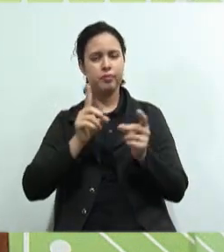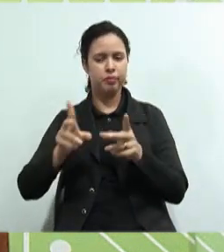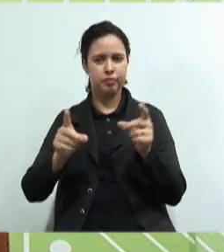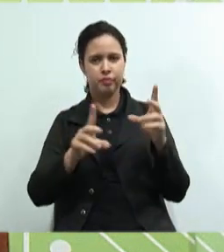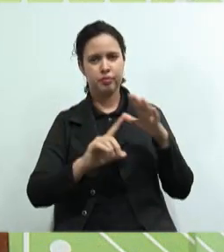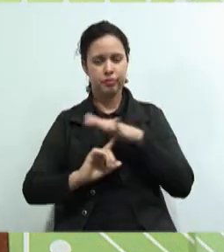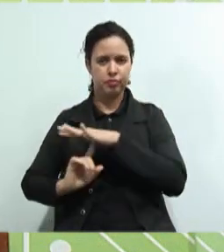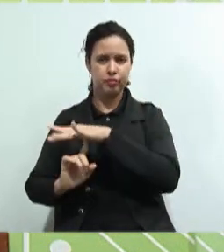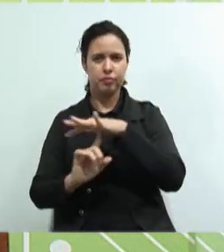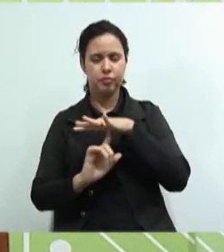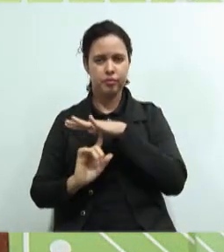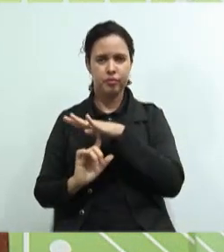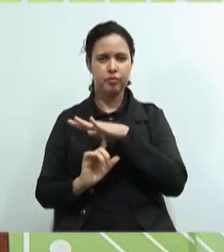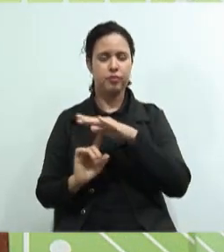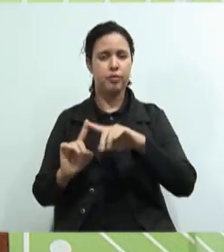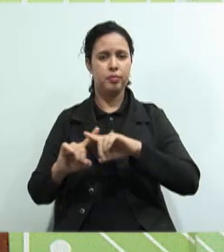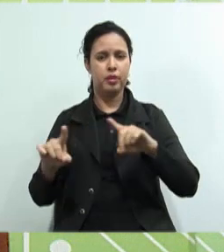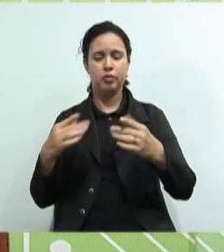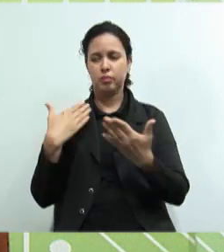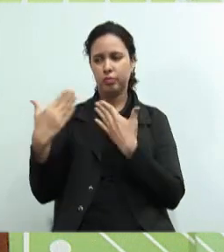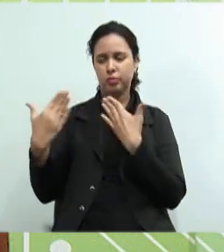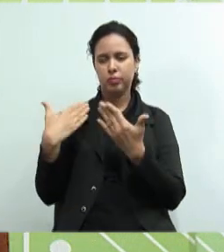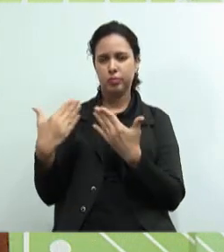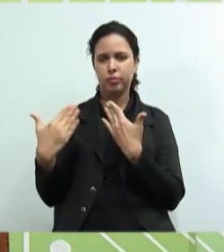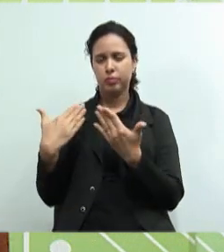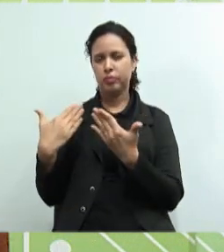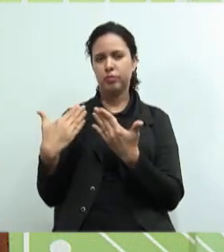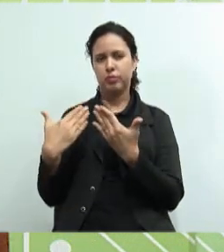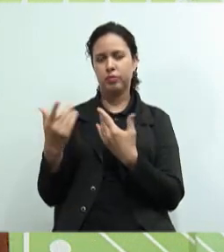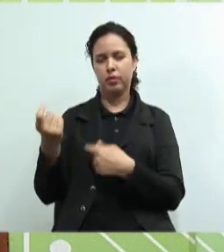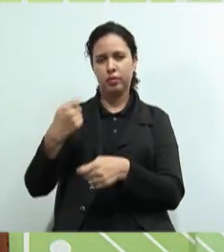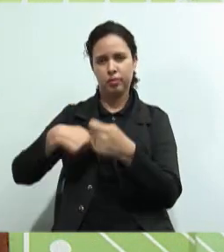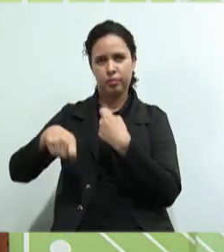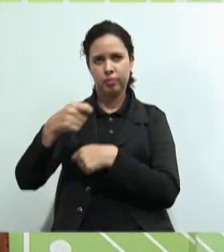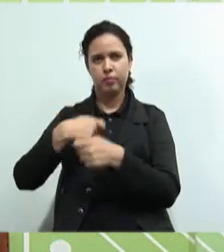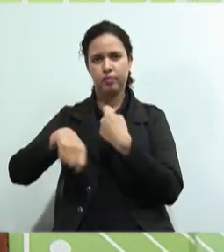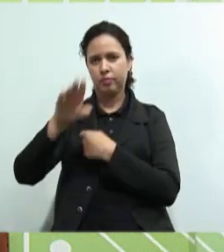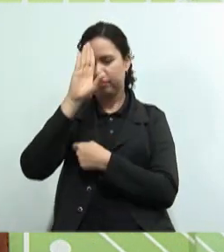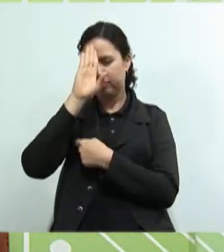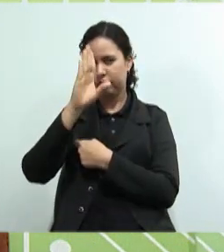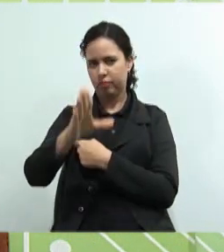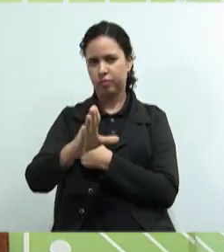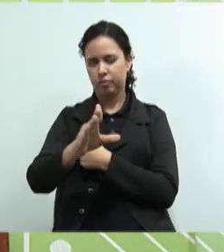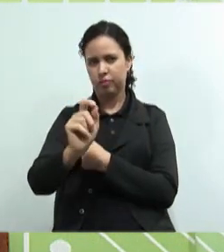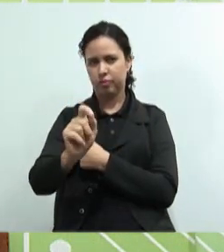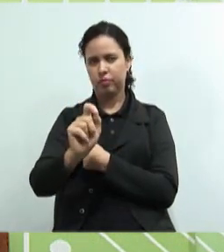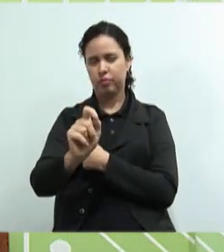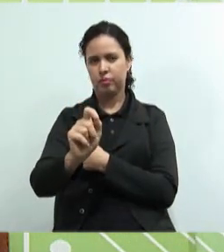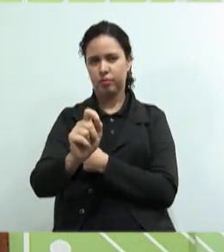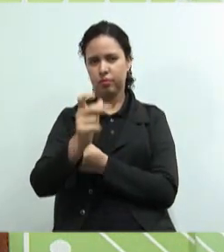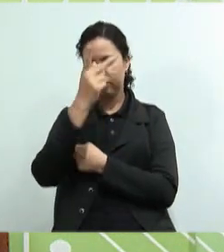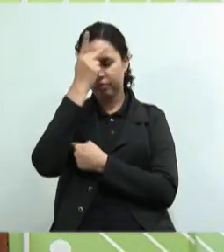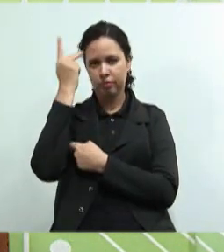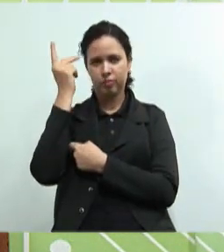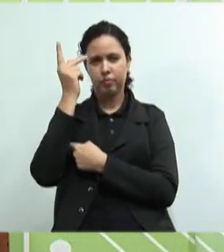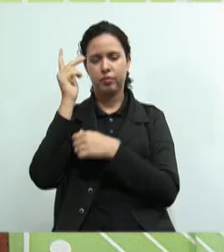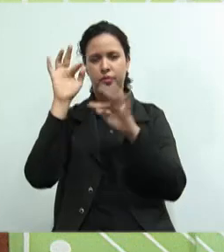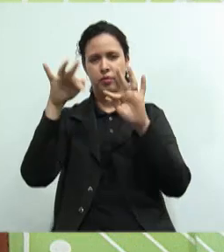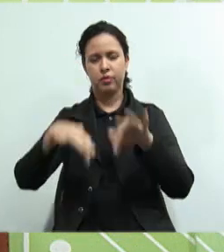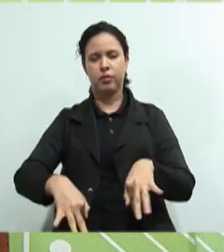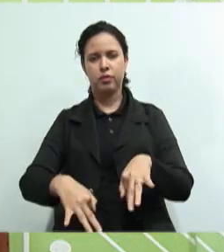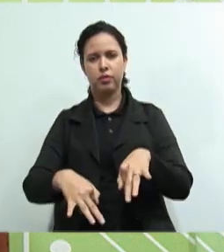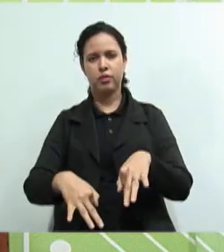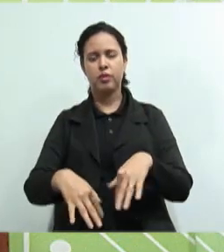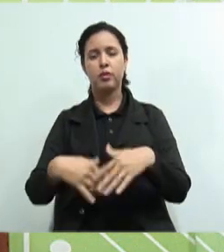ser remunerado, mas quando você dialoga e negocia diretamente com o consumidor final, o produtor